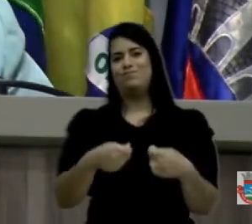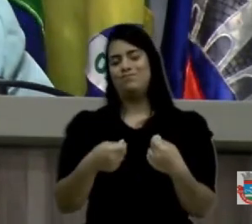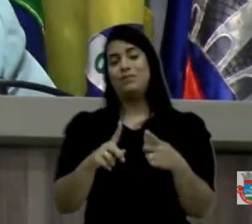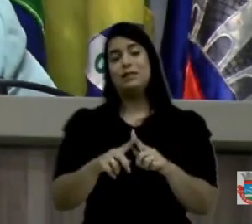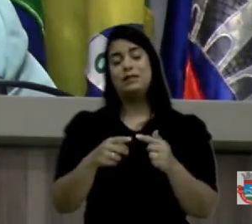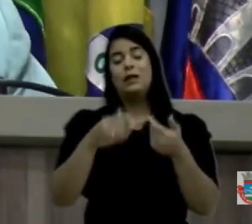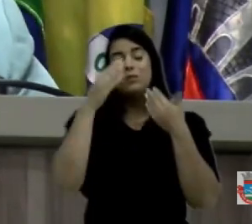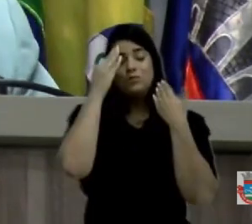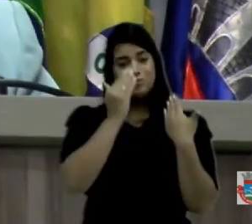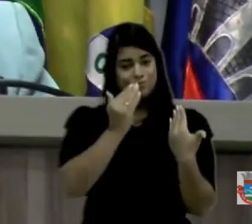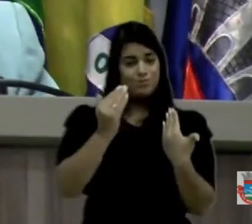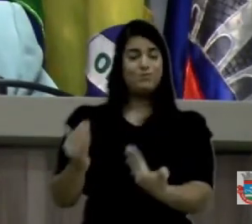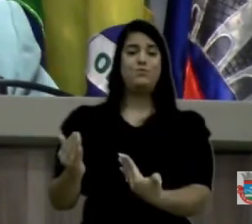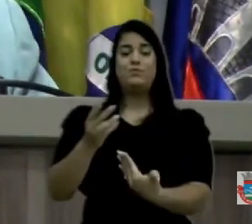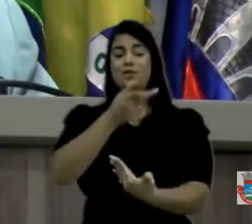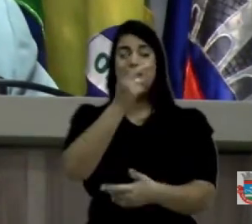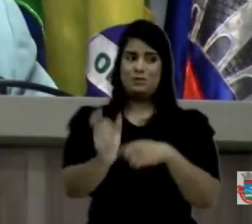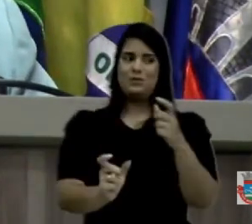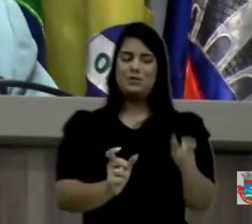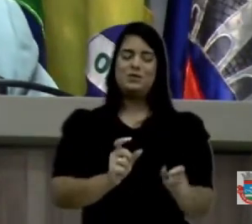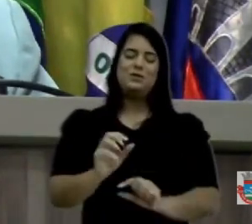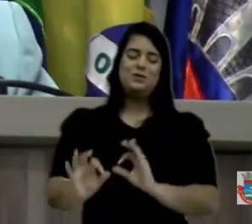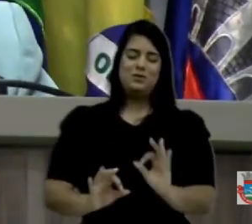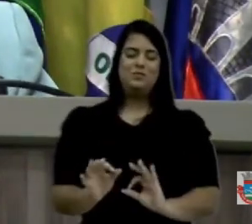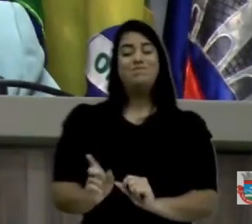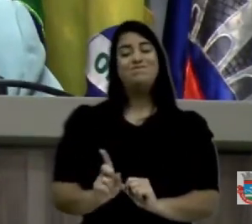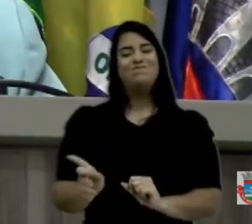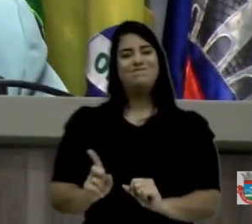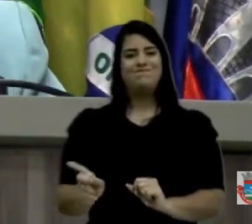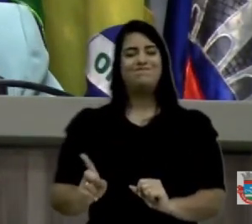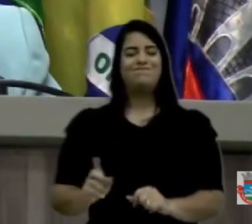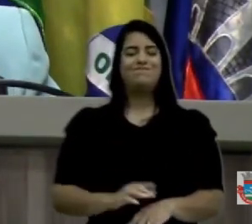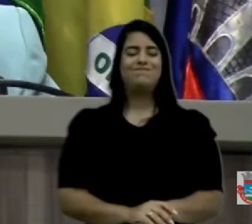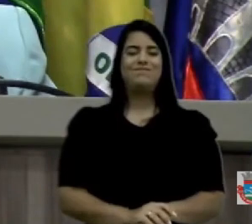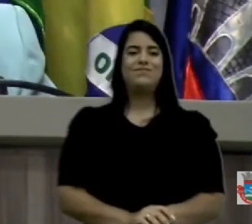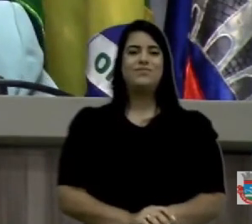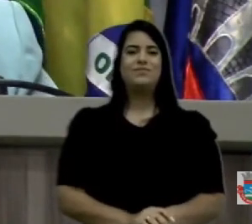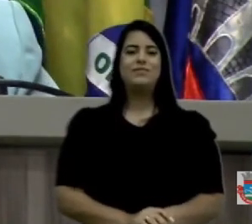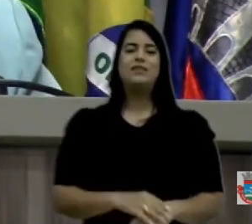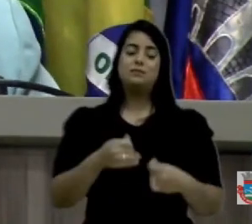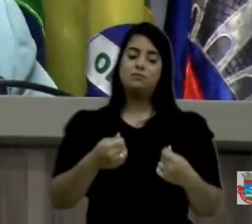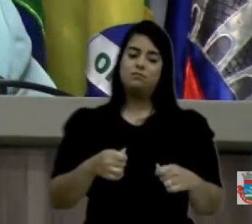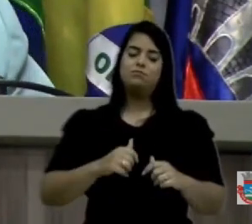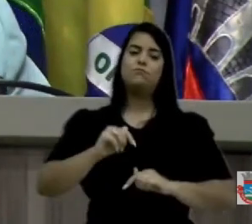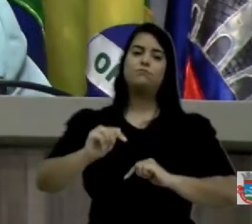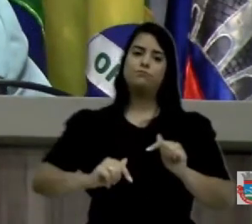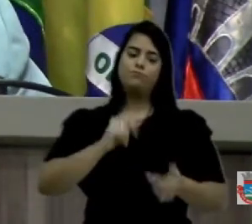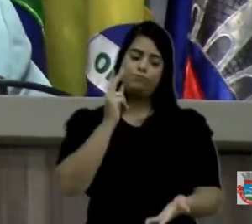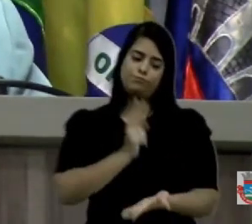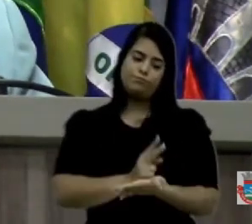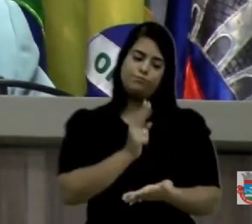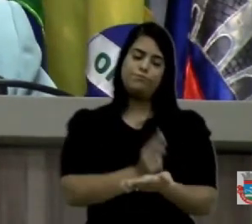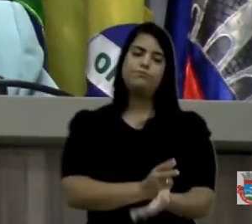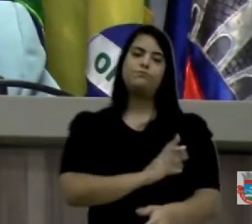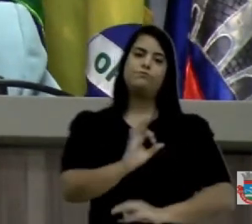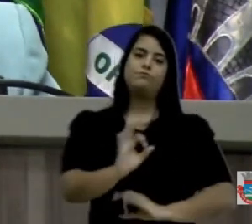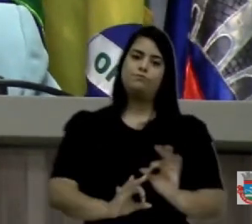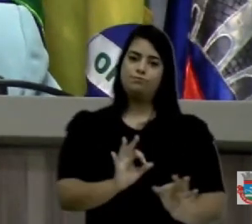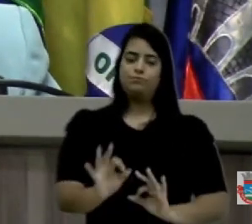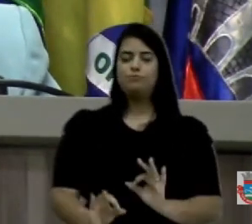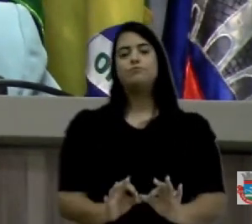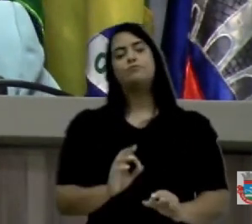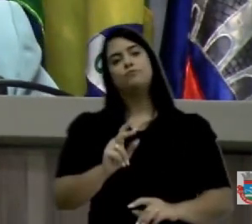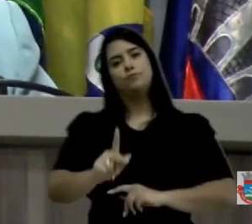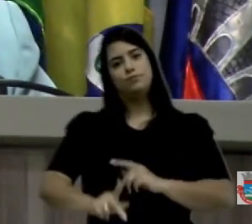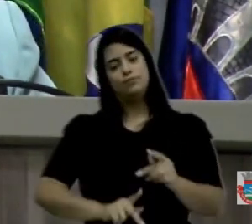agradecer aos meninos que foram colocar o material operador e a gente tem que trabalhar assim sempre fazendo o melhor pra população